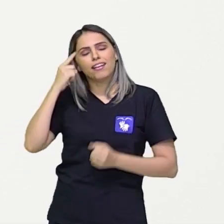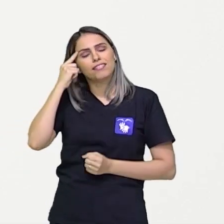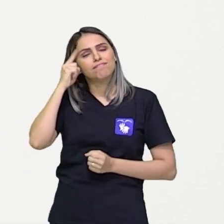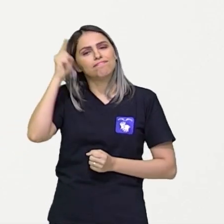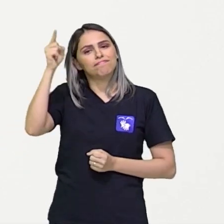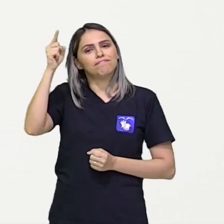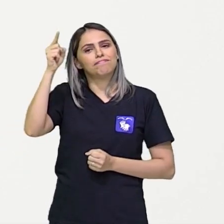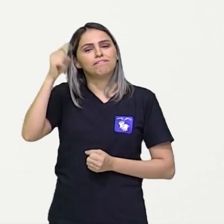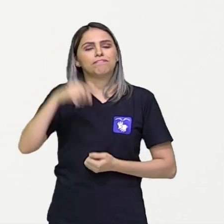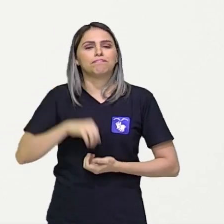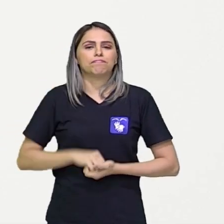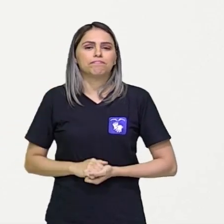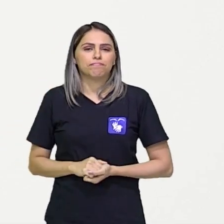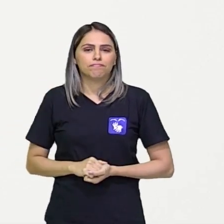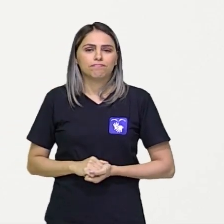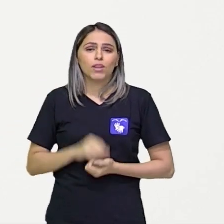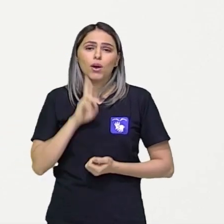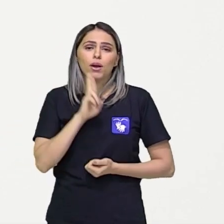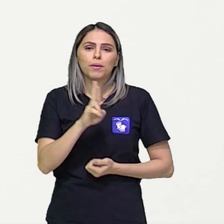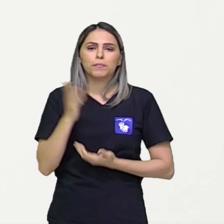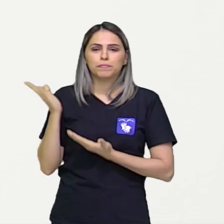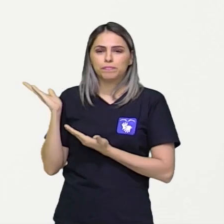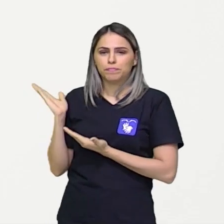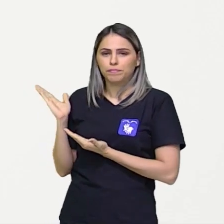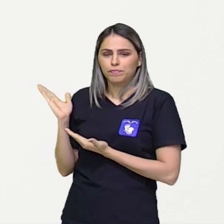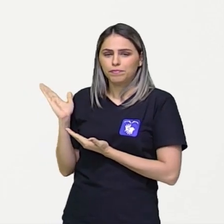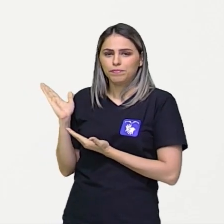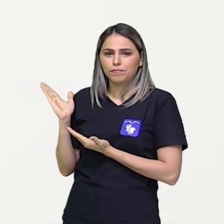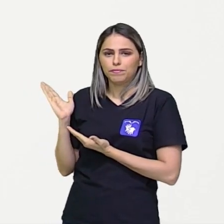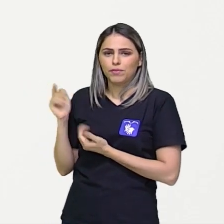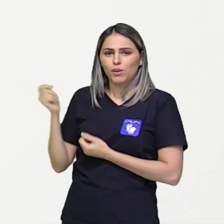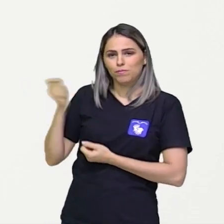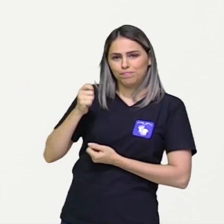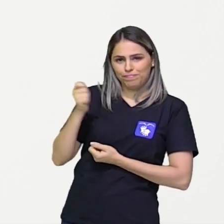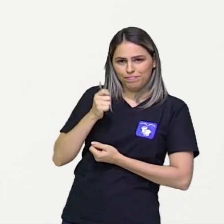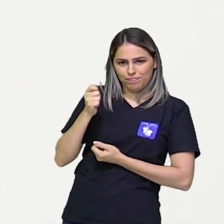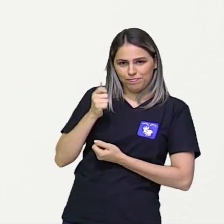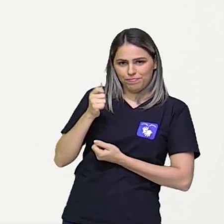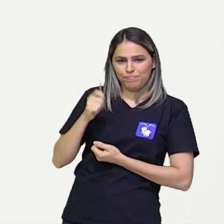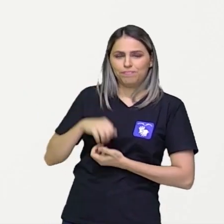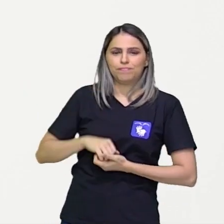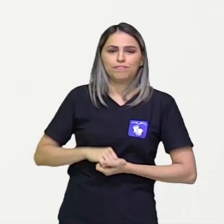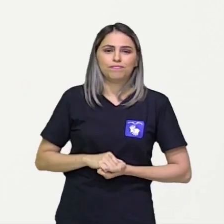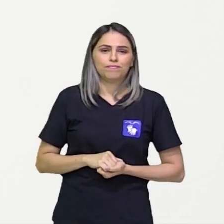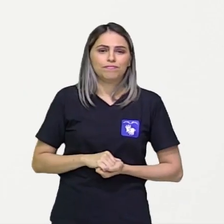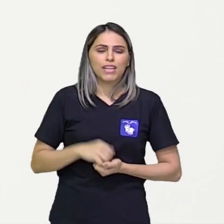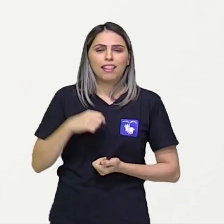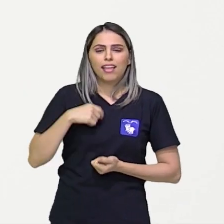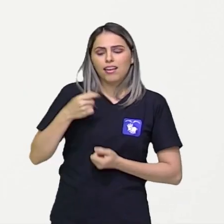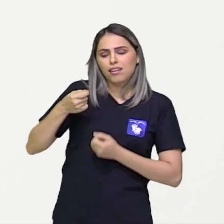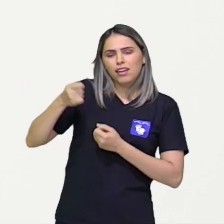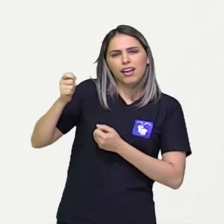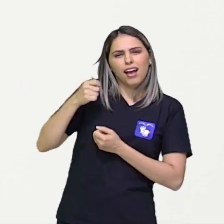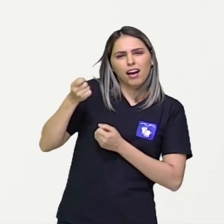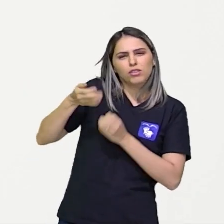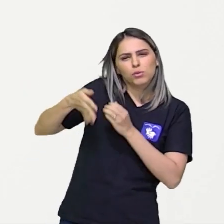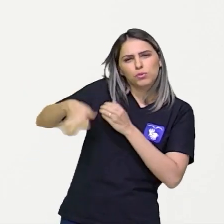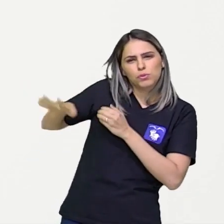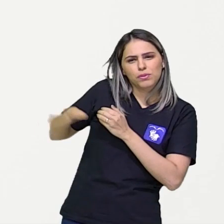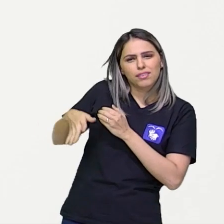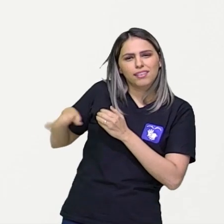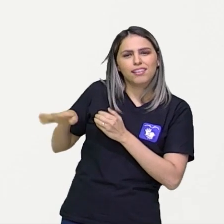adivinha. Olha só a resposta desse adivinha. O que é o que é? Tenho cauda, mas não sou